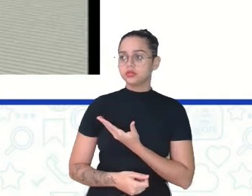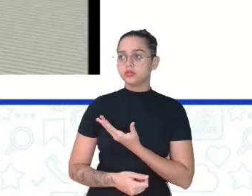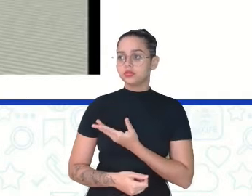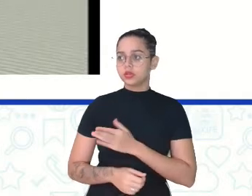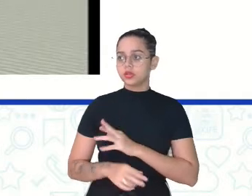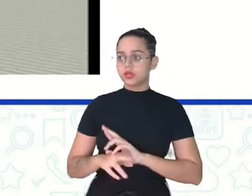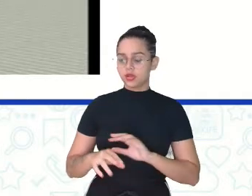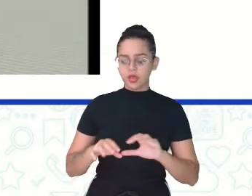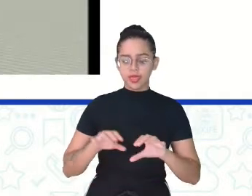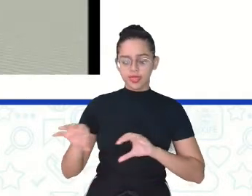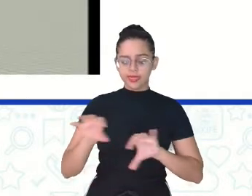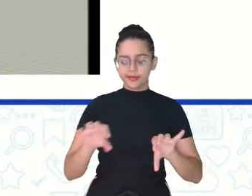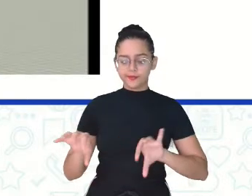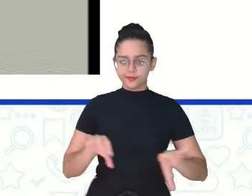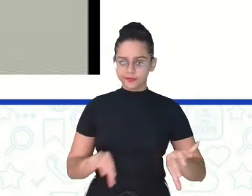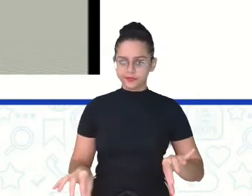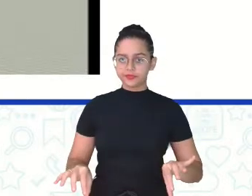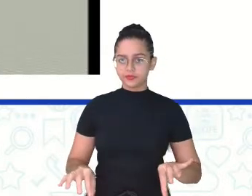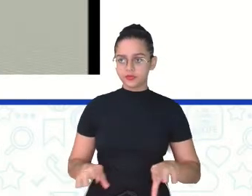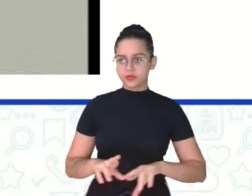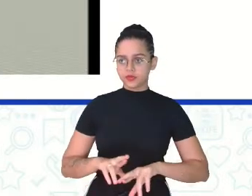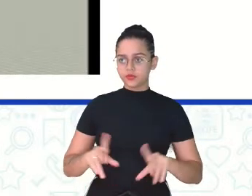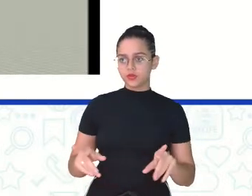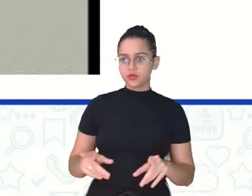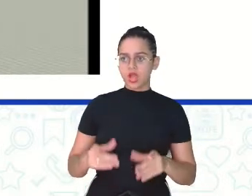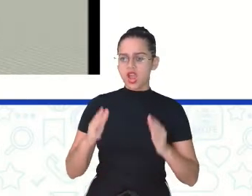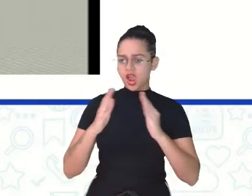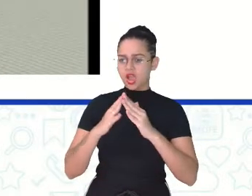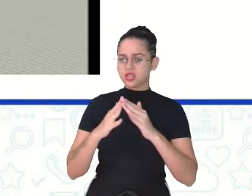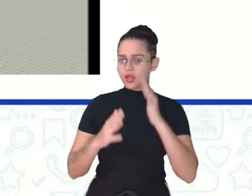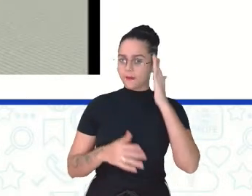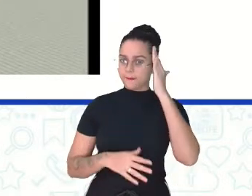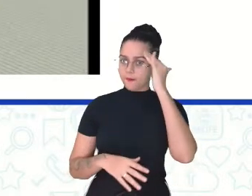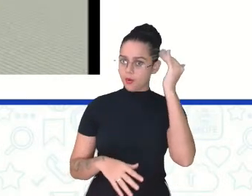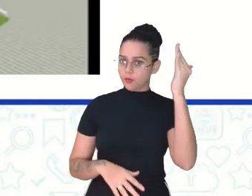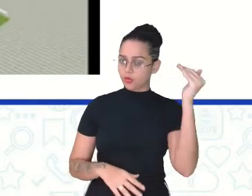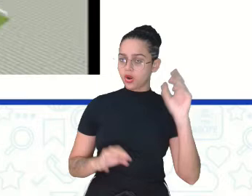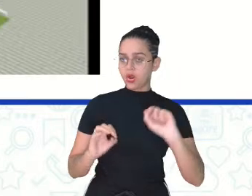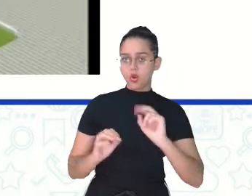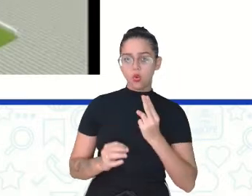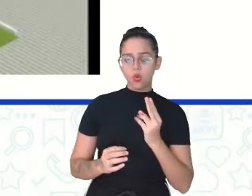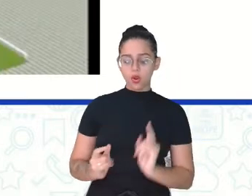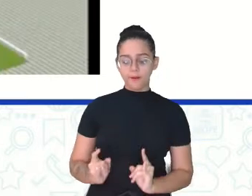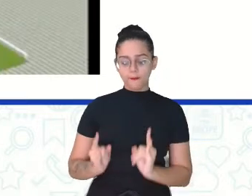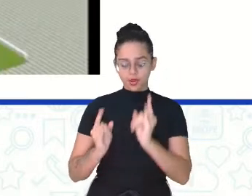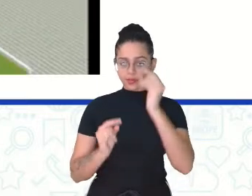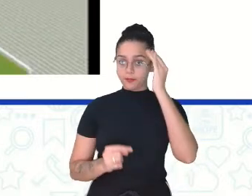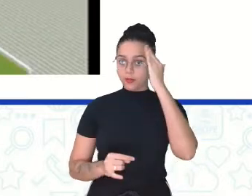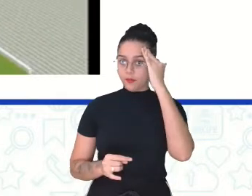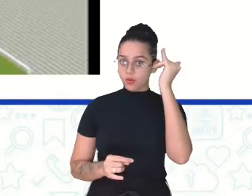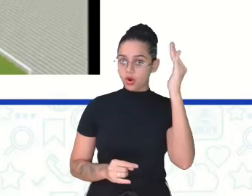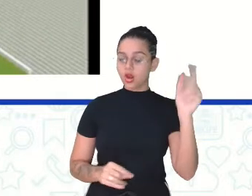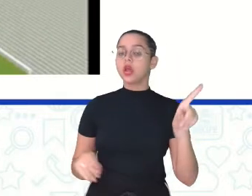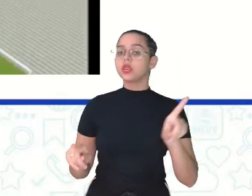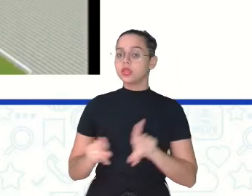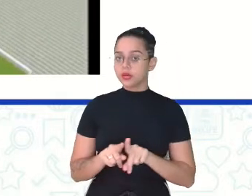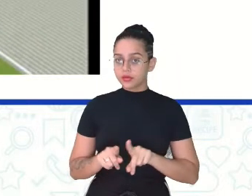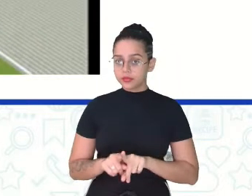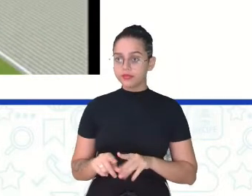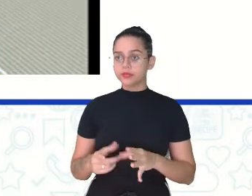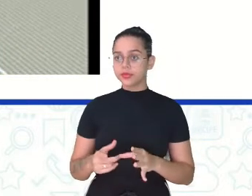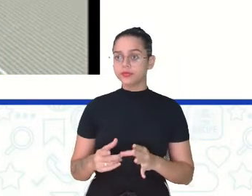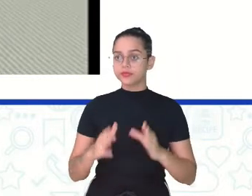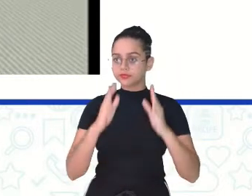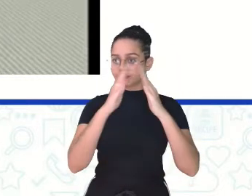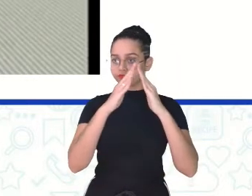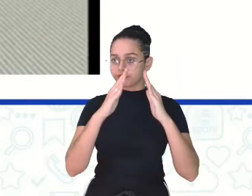uma divisão, né? Condomínios de casas populares ou apartamentos populares também,